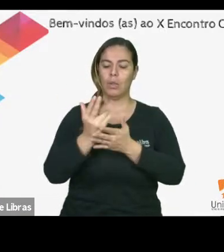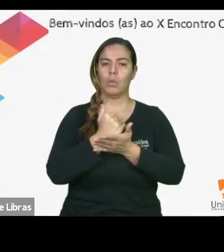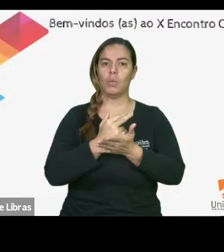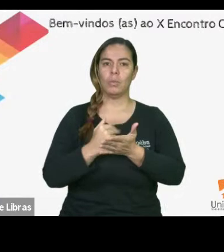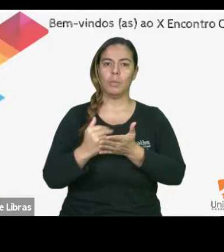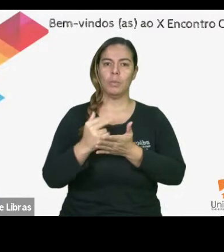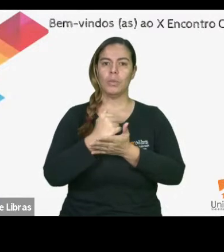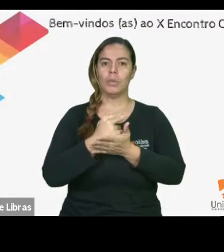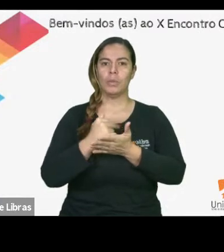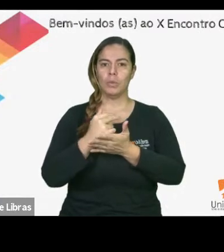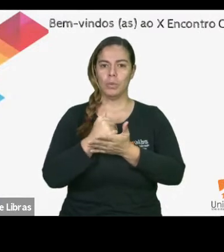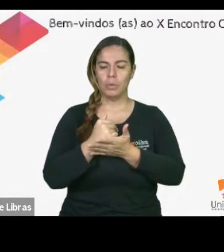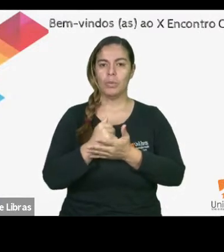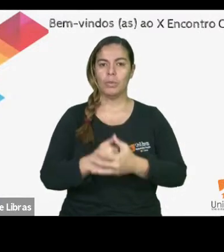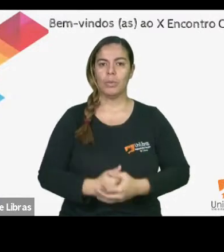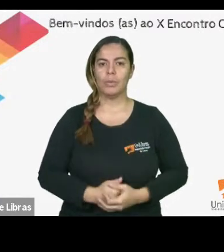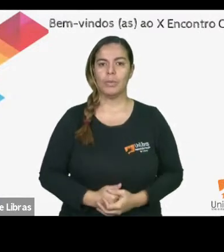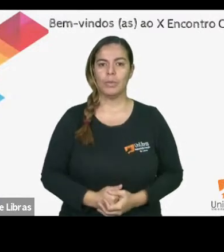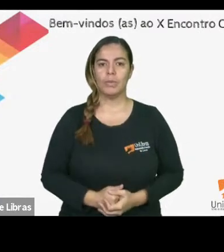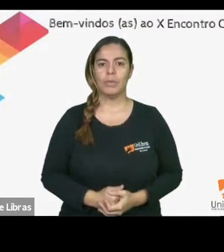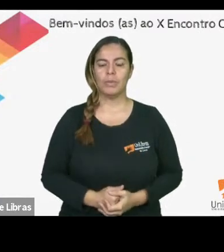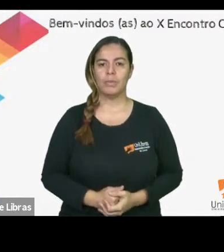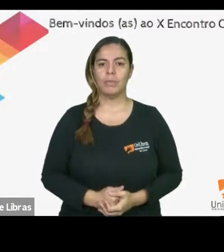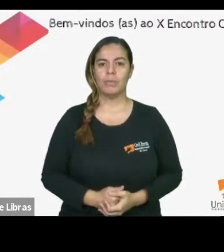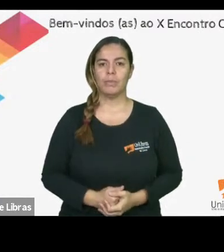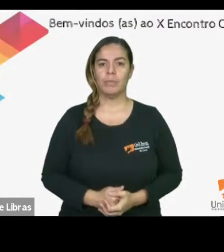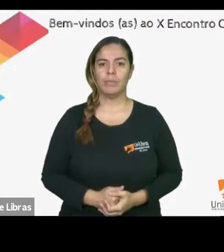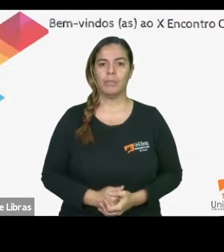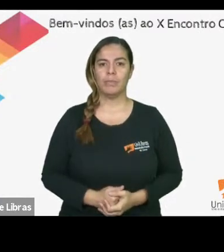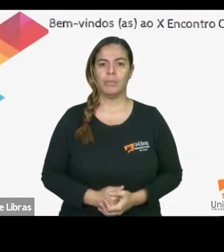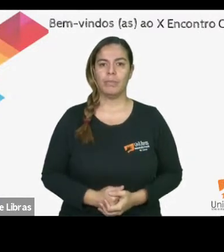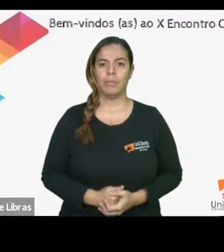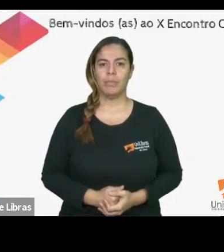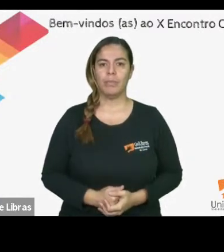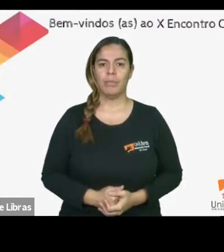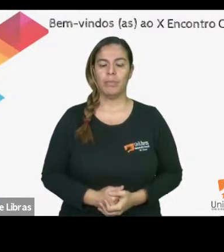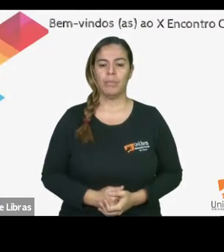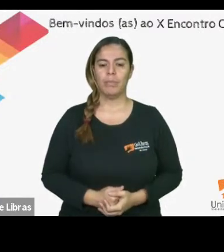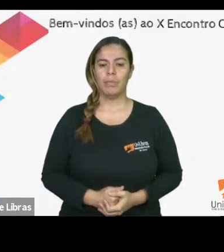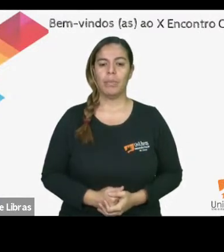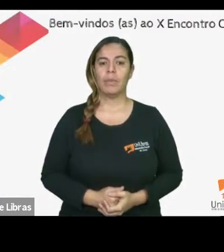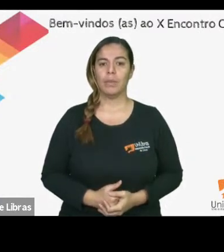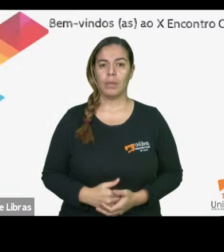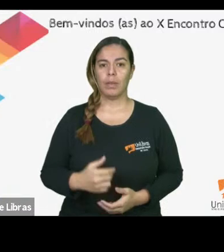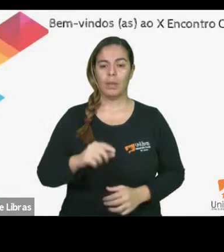prima, de uma sobrinha, que a pintura se chama Gerações.